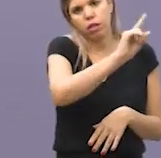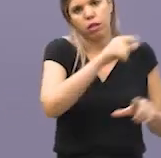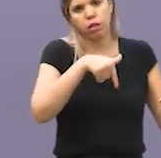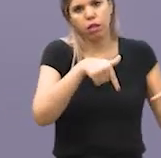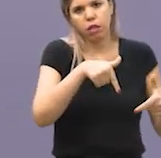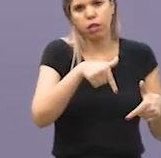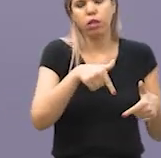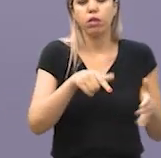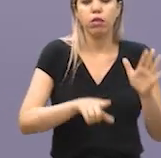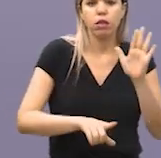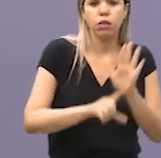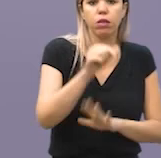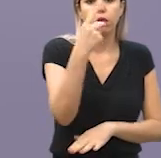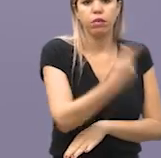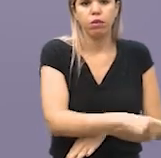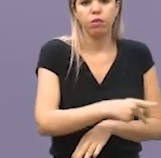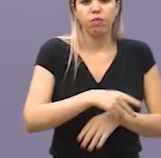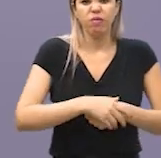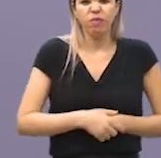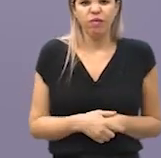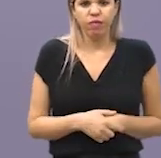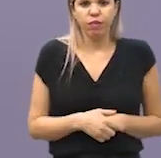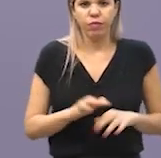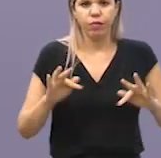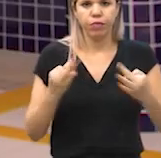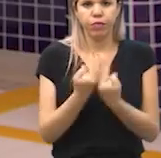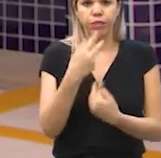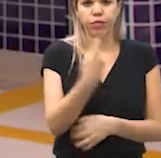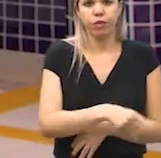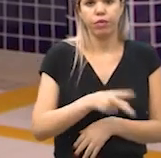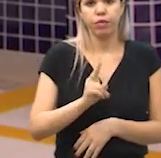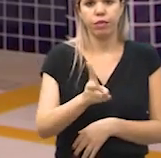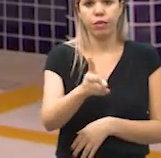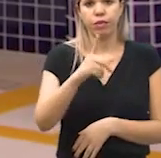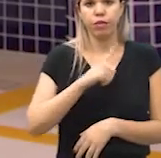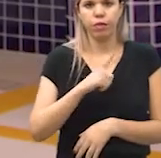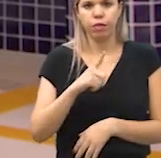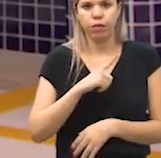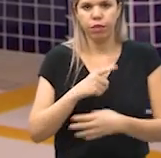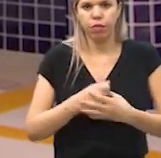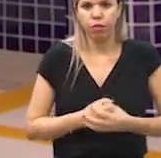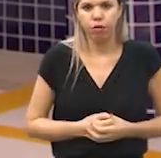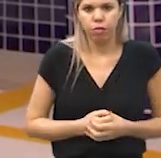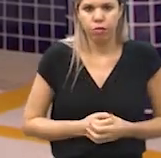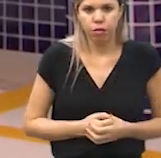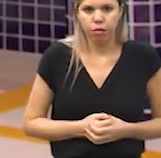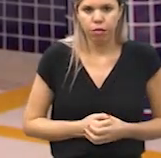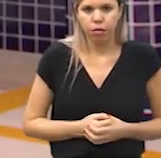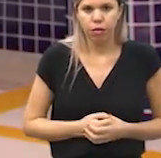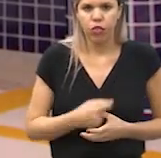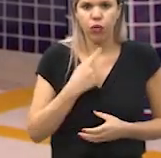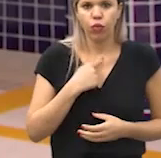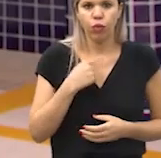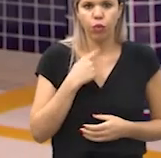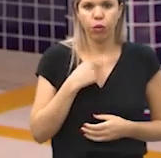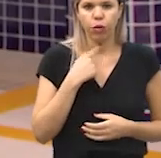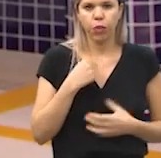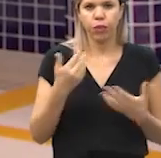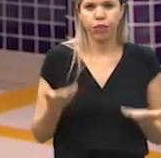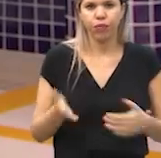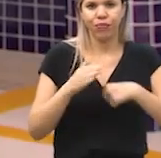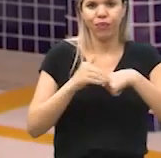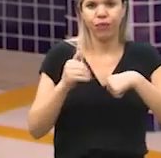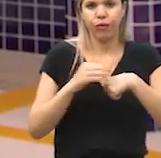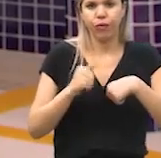trabalhar, acrescentar suas rendas aí com a sua família. Então ela sempre teve essa vontade, e